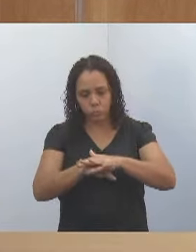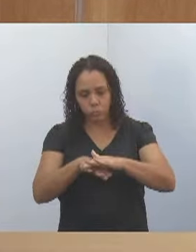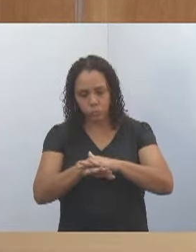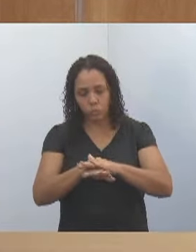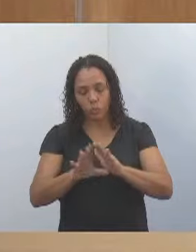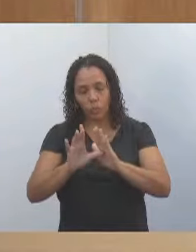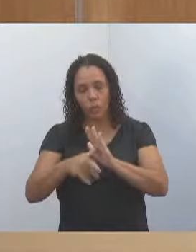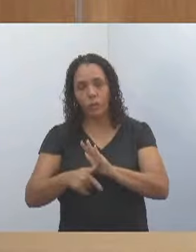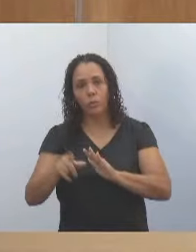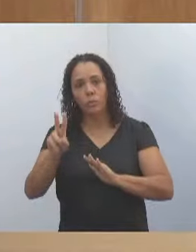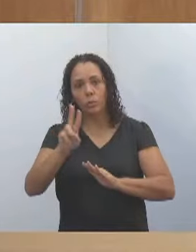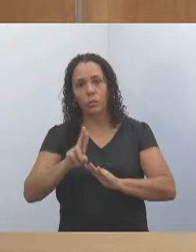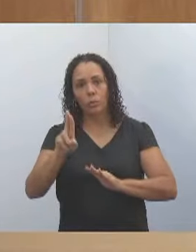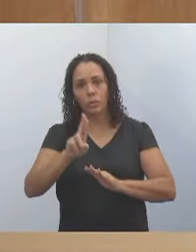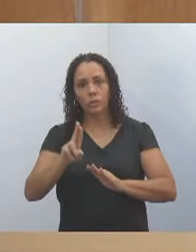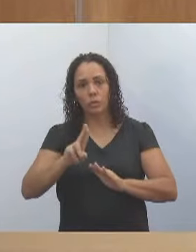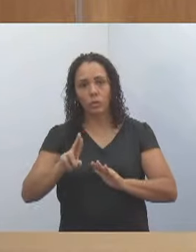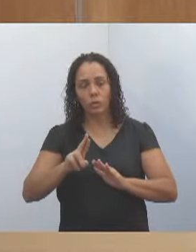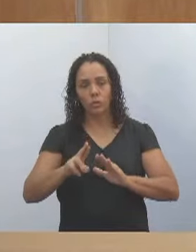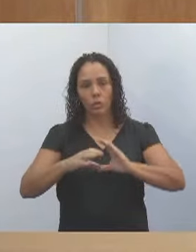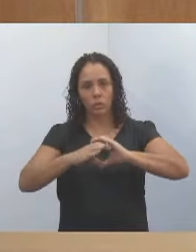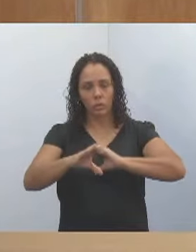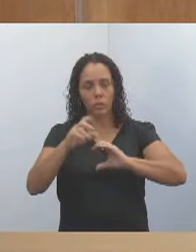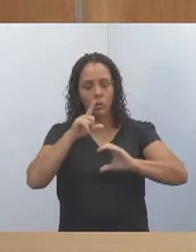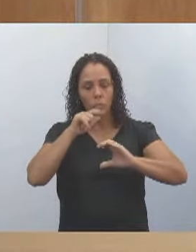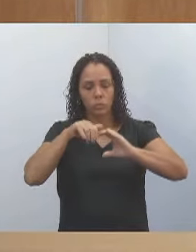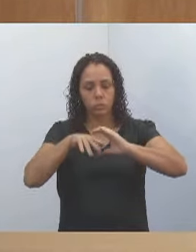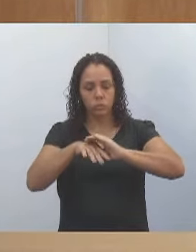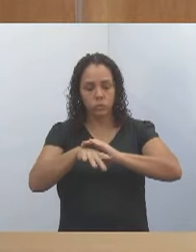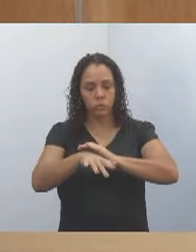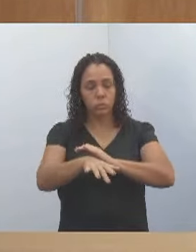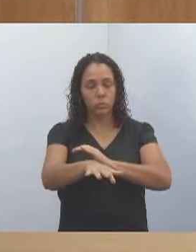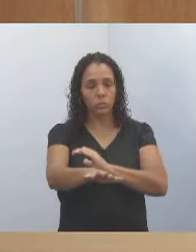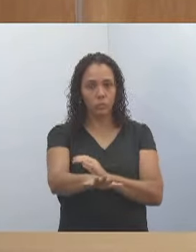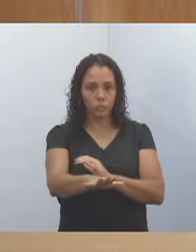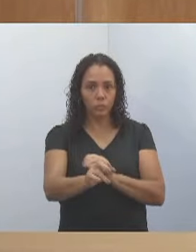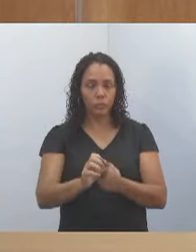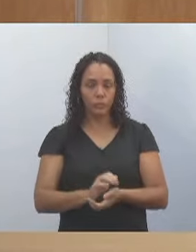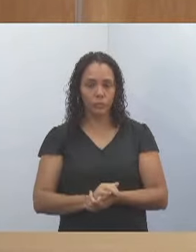retardo para posterior lançamento à rede pública de drenagem.